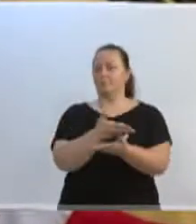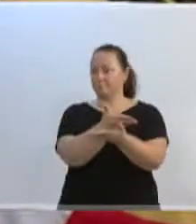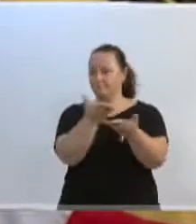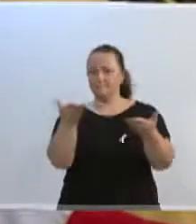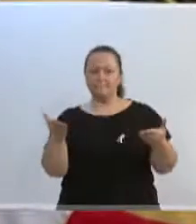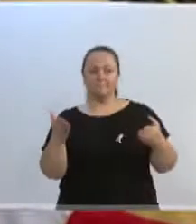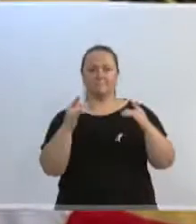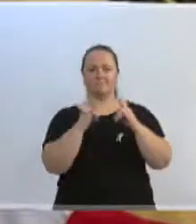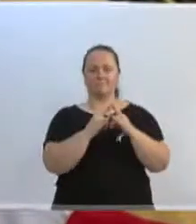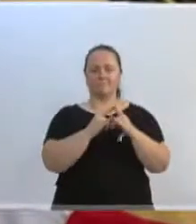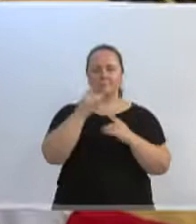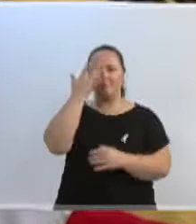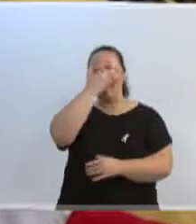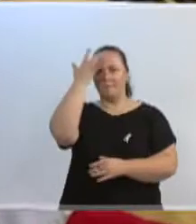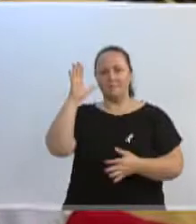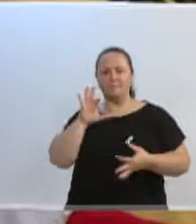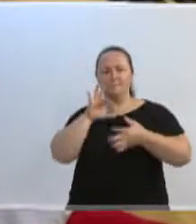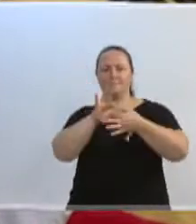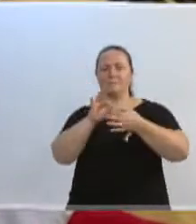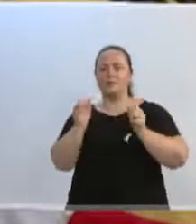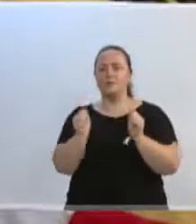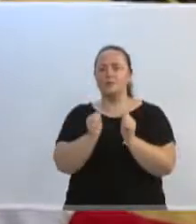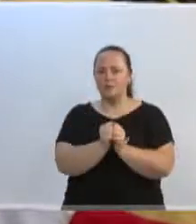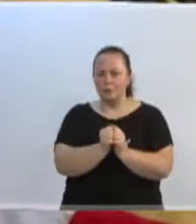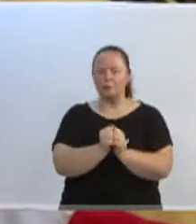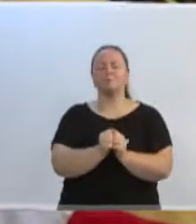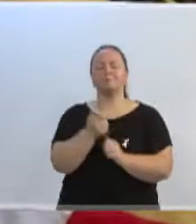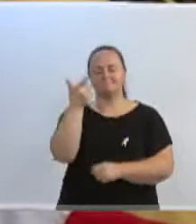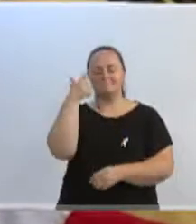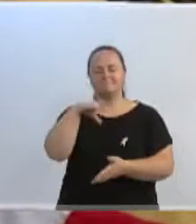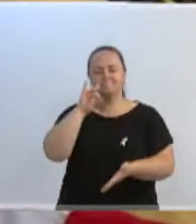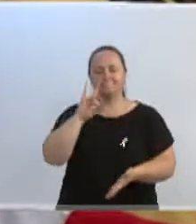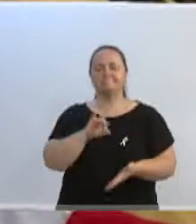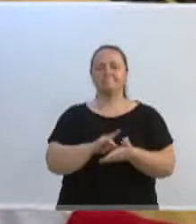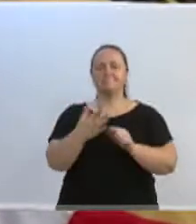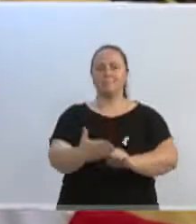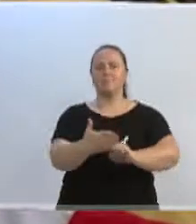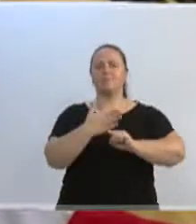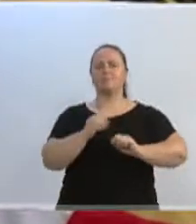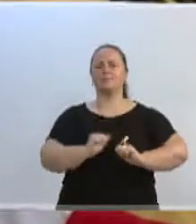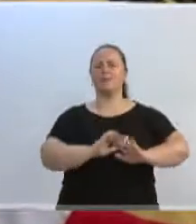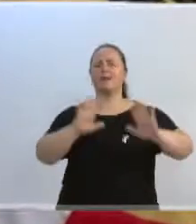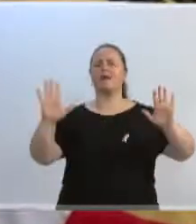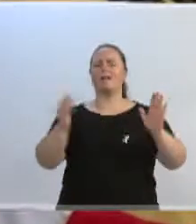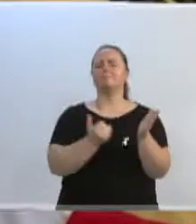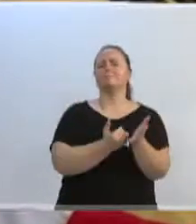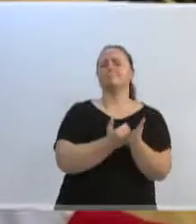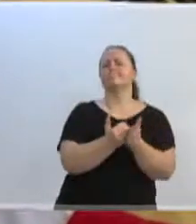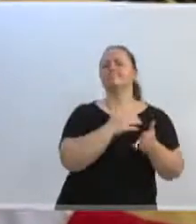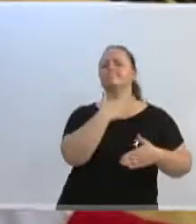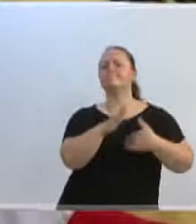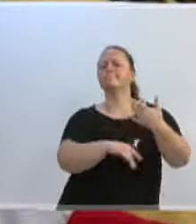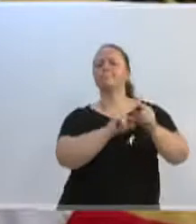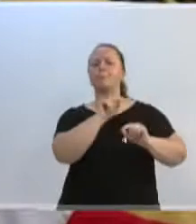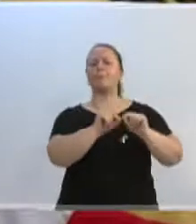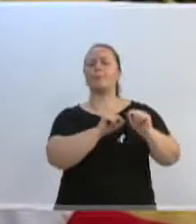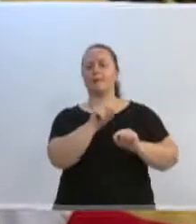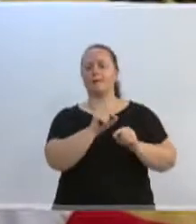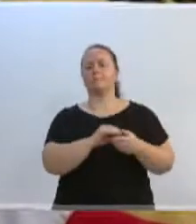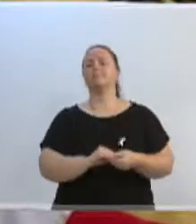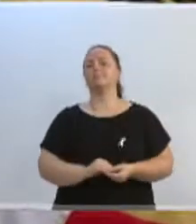que vocês que são envolvidos nisso, podem nos dar exatamente a real clareza de onde nós podemos avançar. E aí